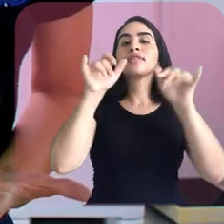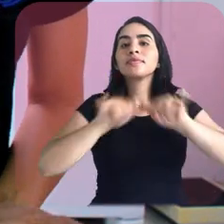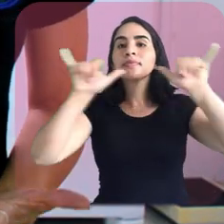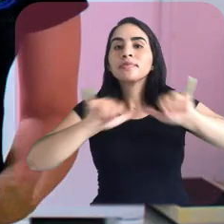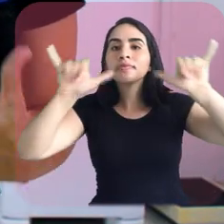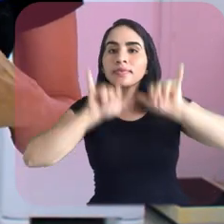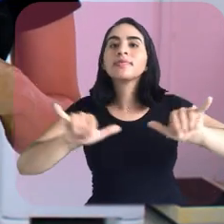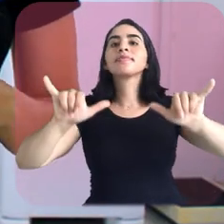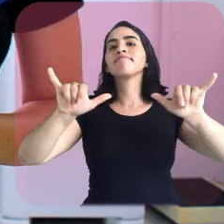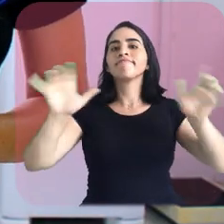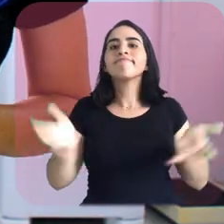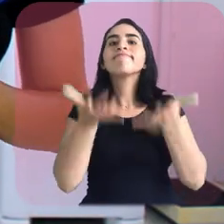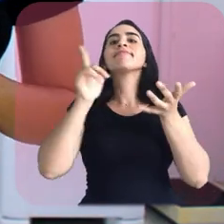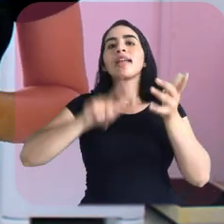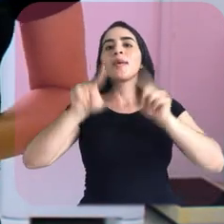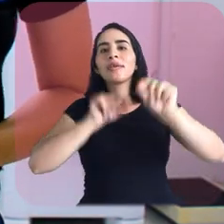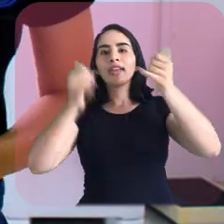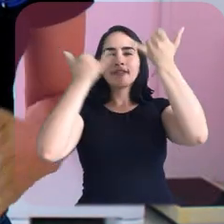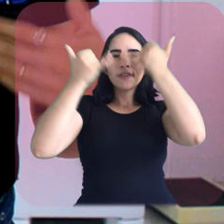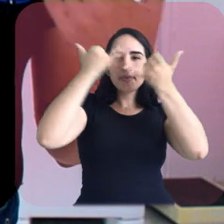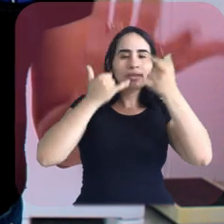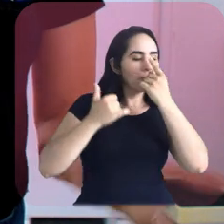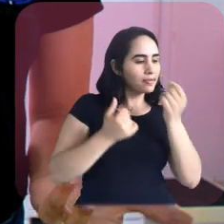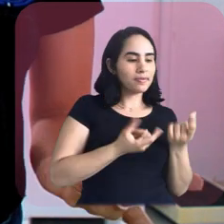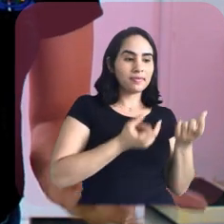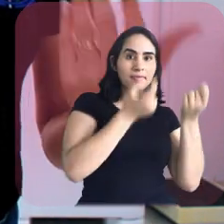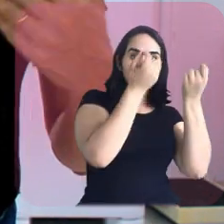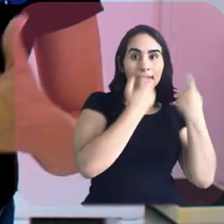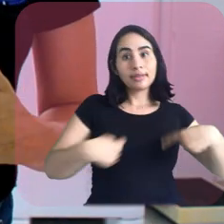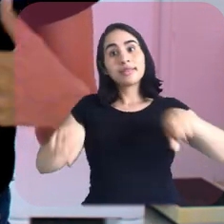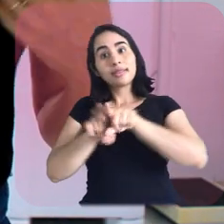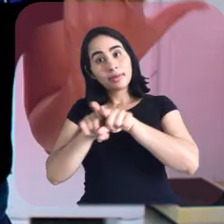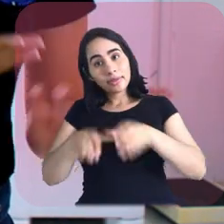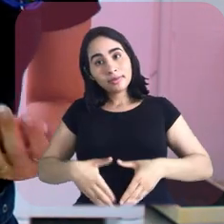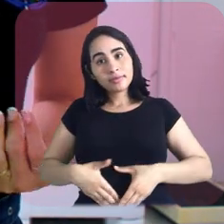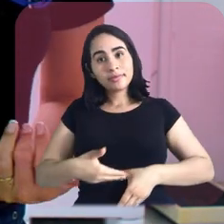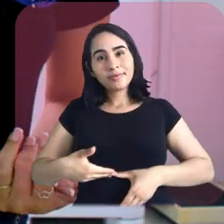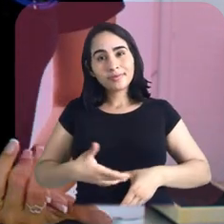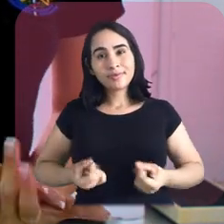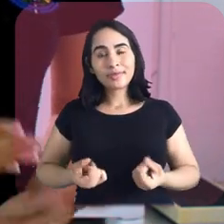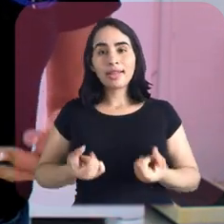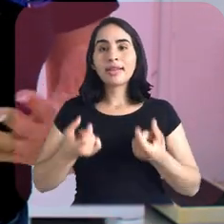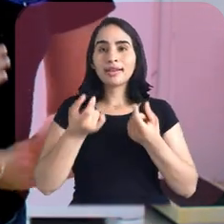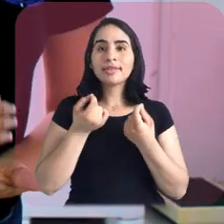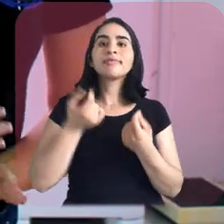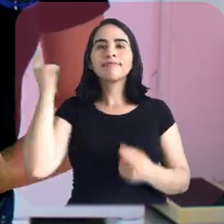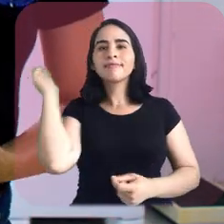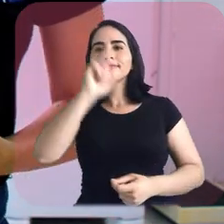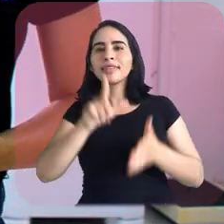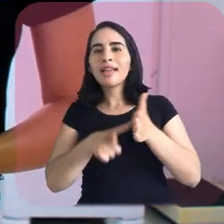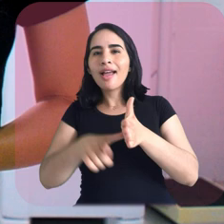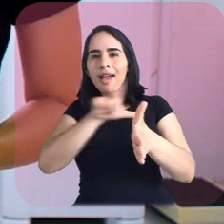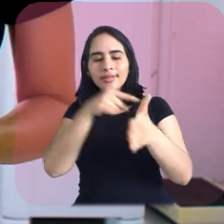do Outubro Rosa não é apenas trazer informações sobre o câncer de mama, mas também sobre o câncer de colo de útero, para que se possa